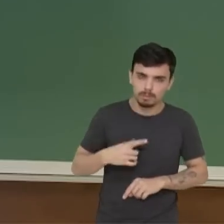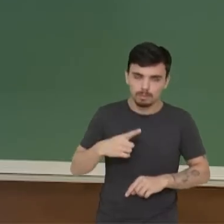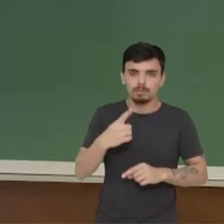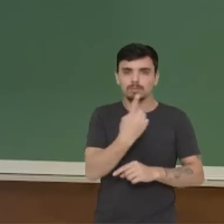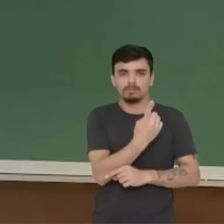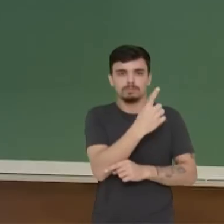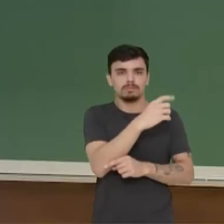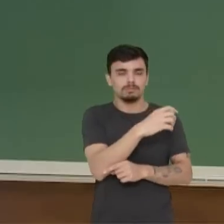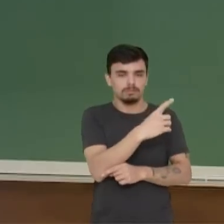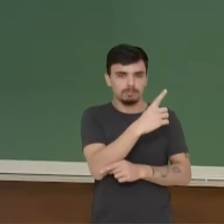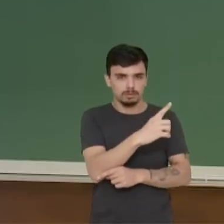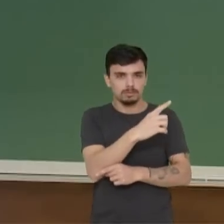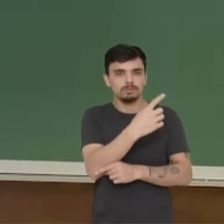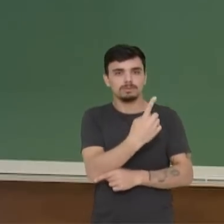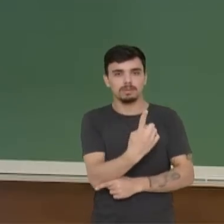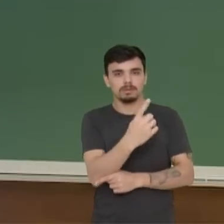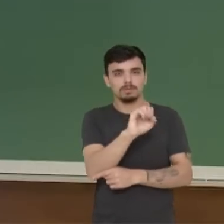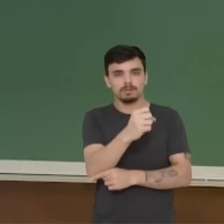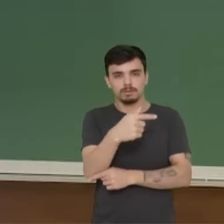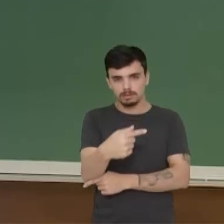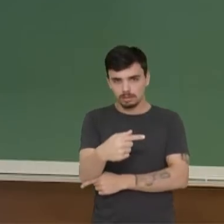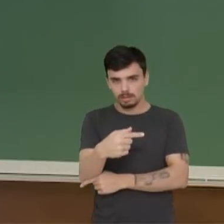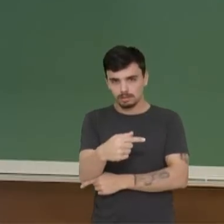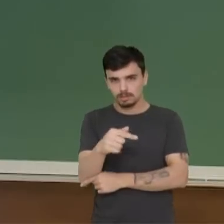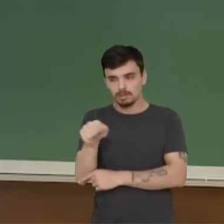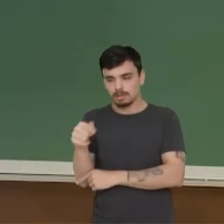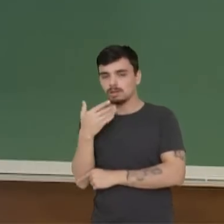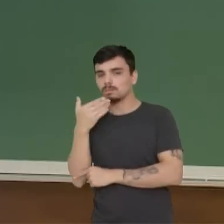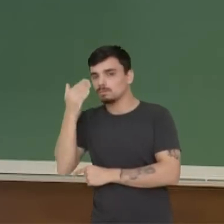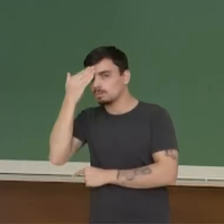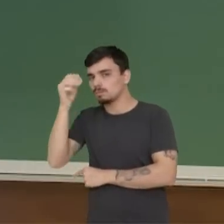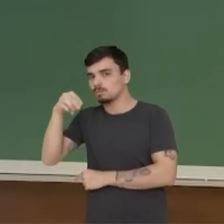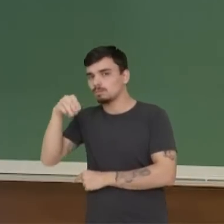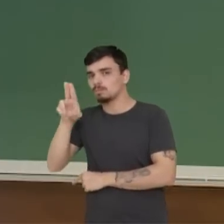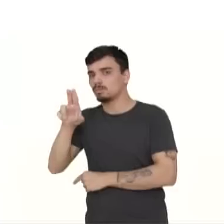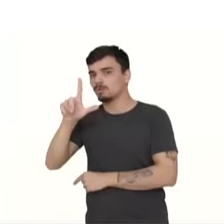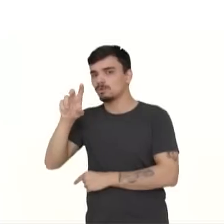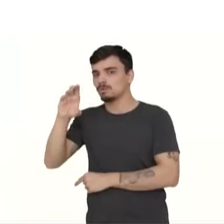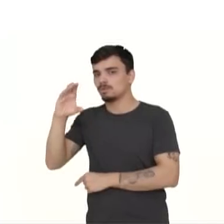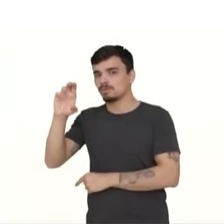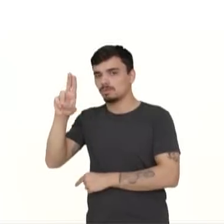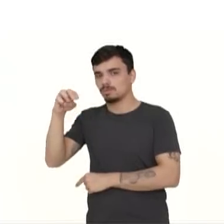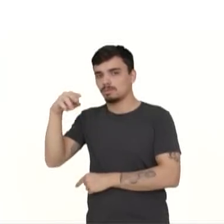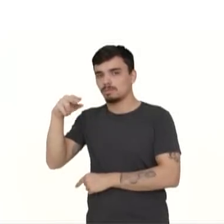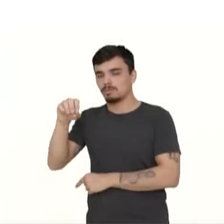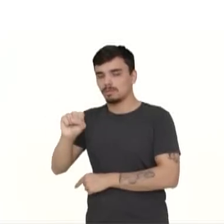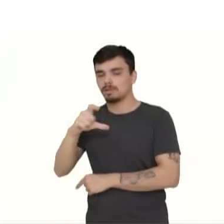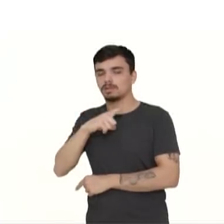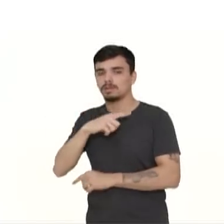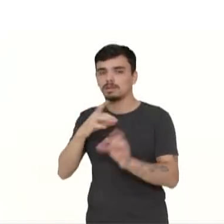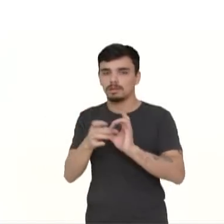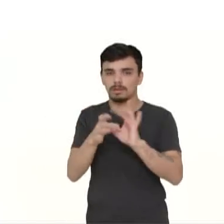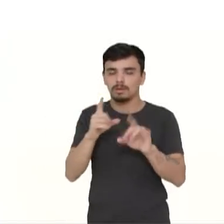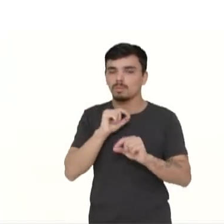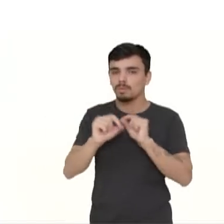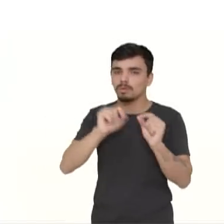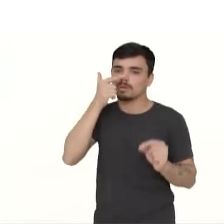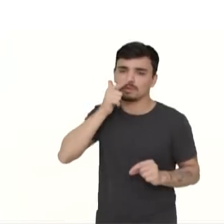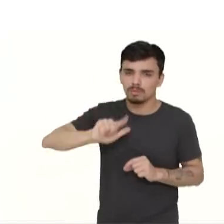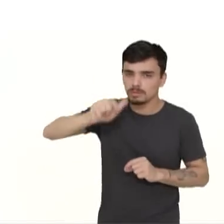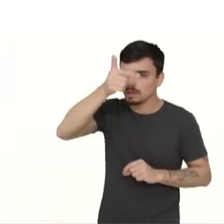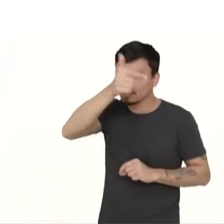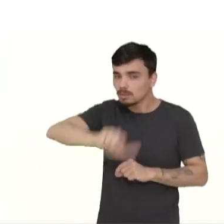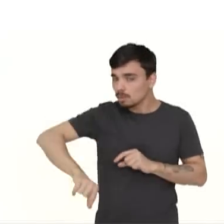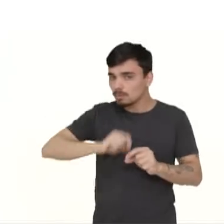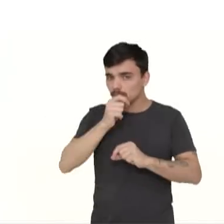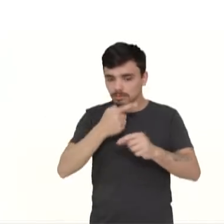de 1187, os muçulmanos, eles vão lá liderados, né, por um sultão Saladino, reconquistam a